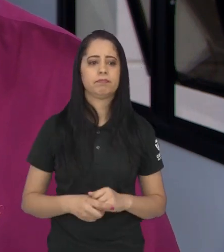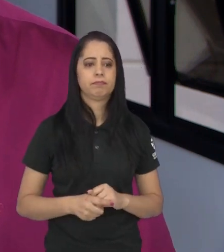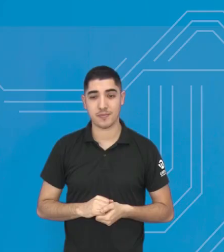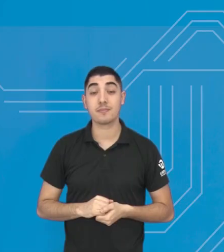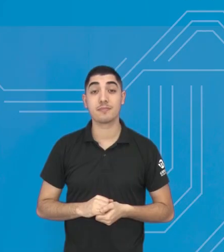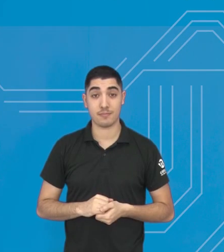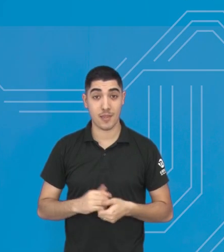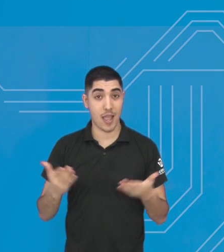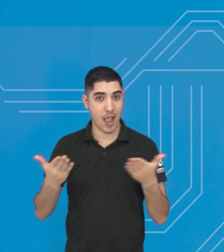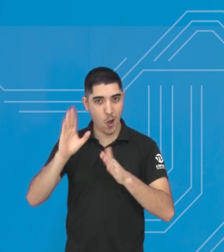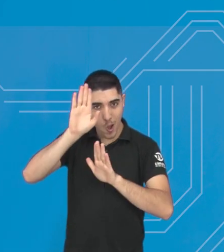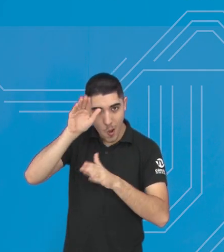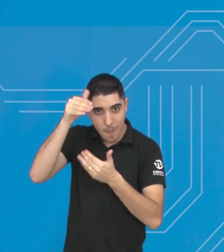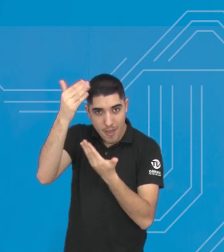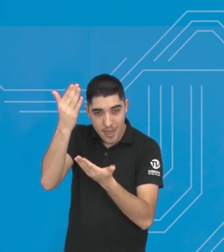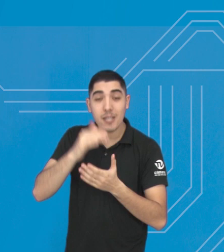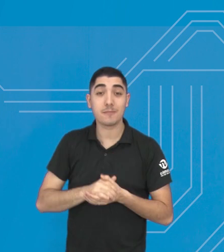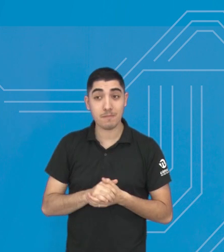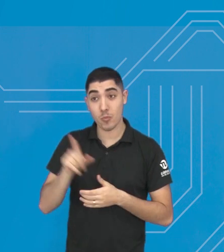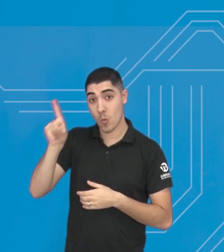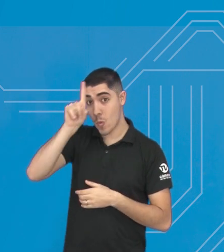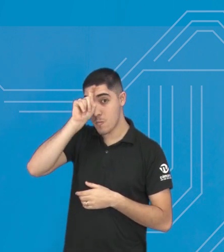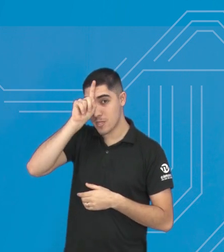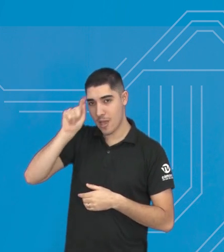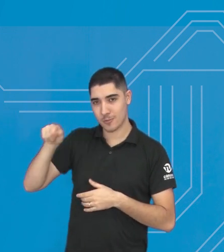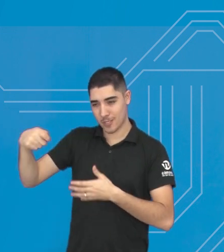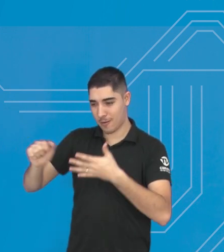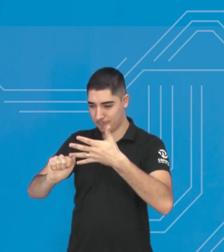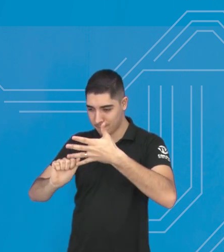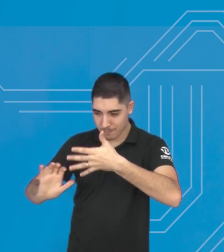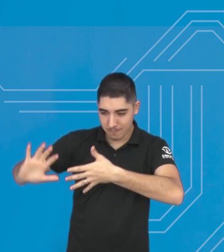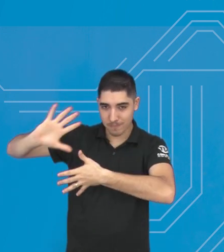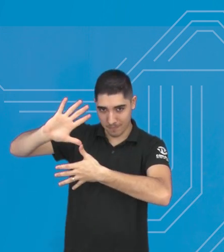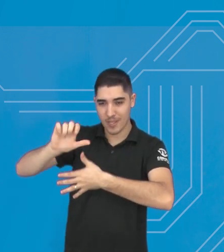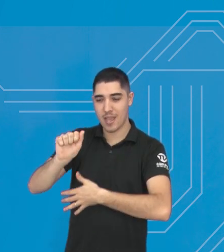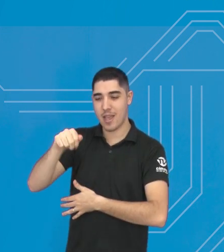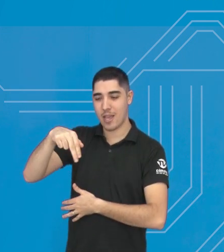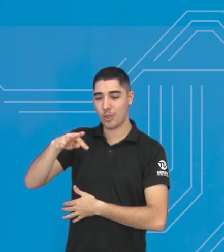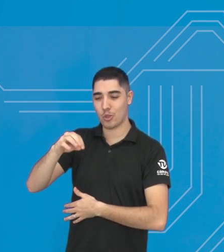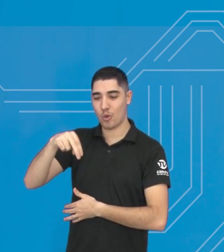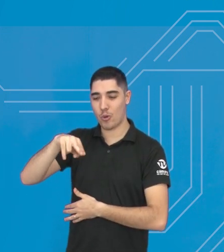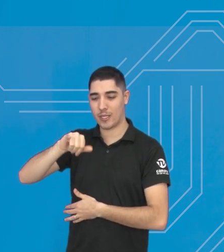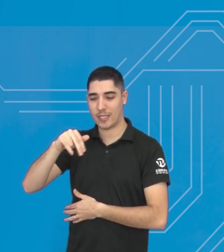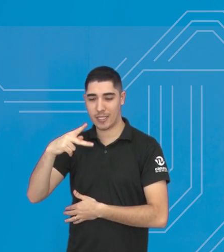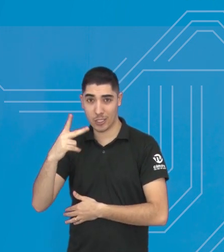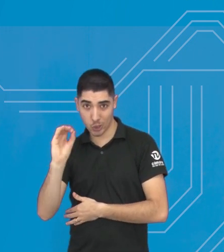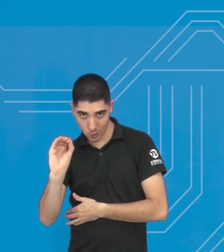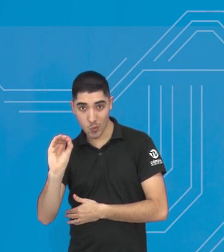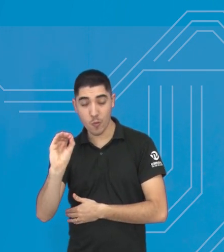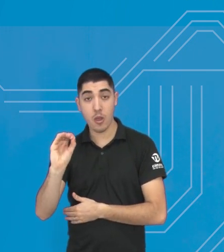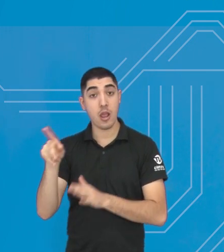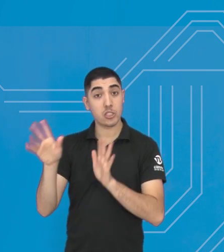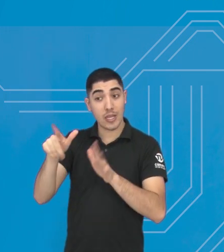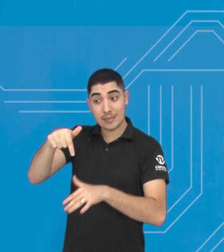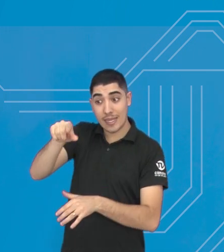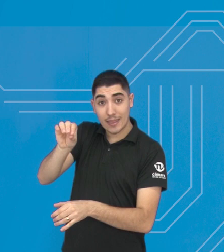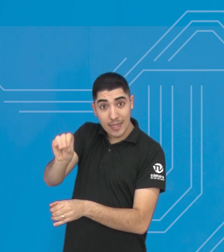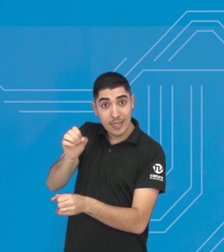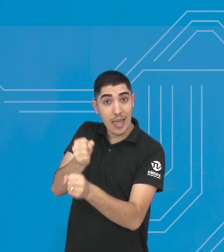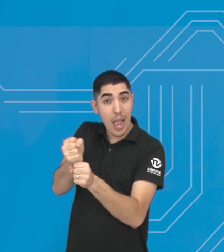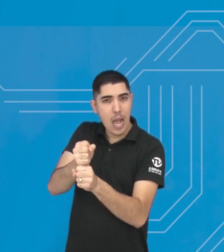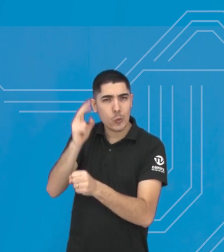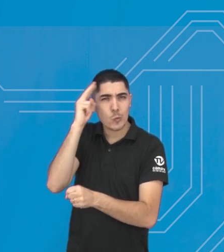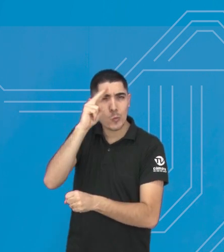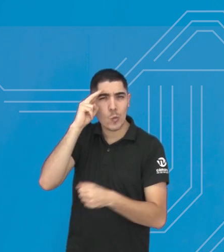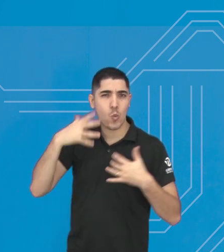tratar. E vamos falar de homenagem? Pois é, o Hospital Antoninho da Rocha Mármore está completando 70 anos de história e